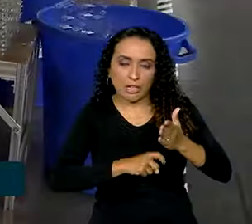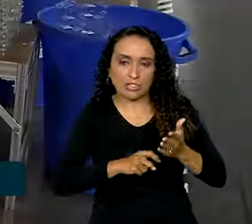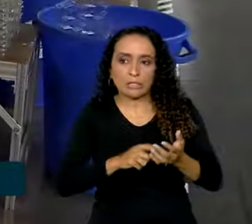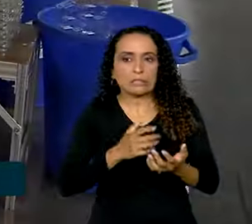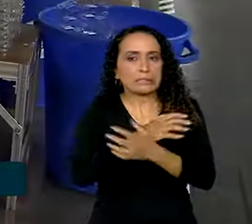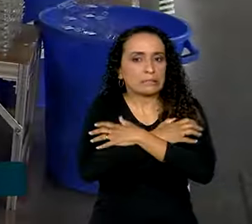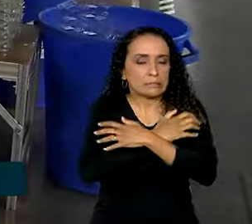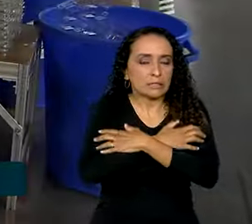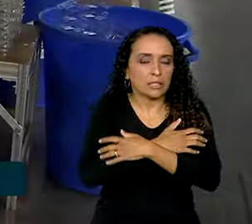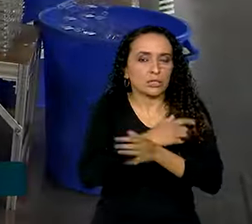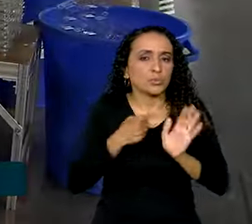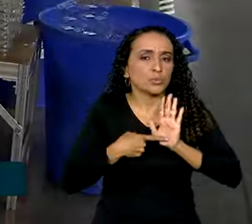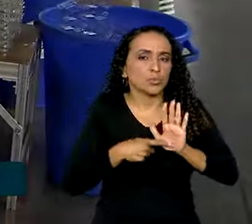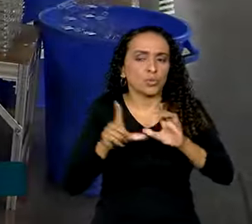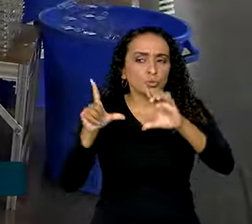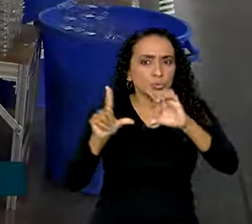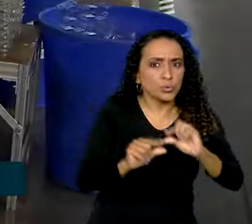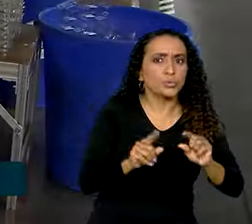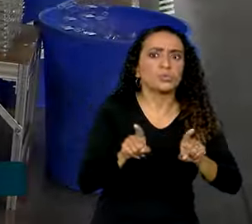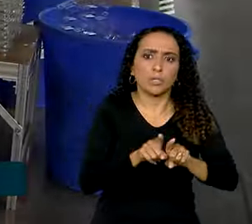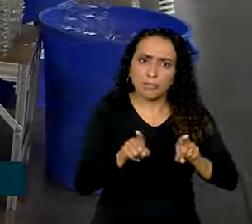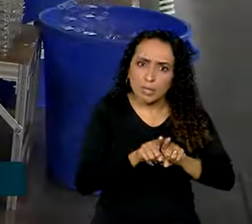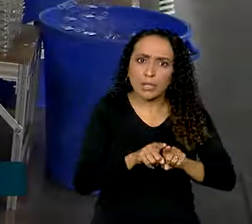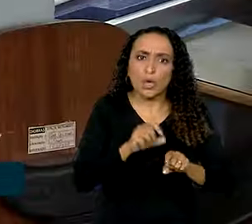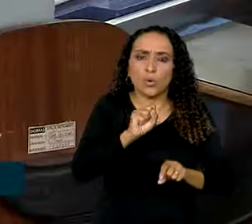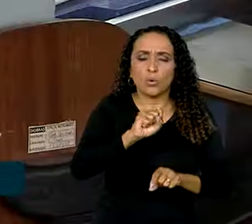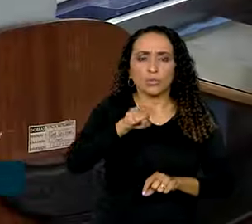desemprego apresentou um recuo expressivo de